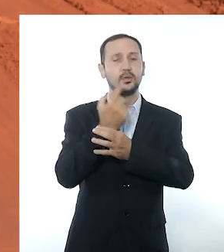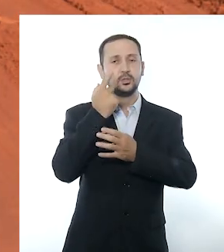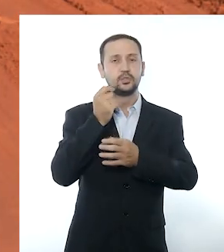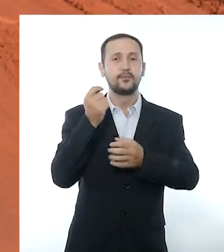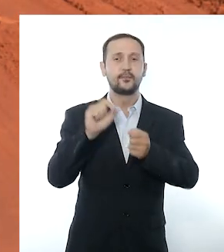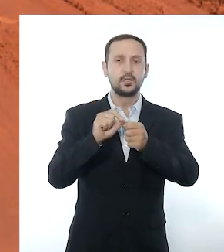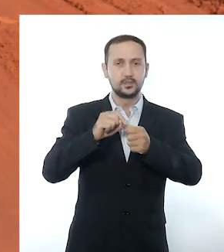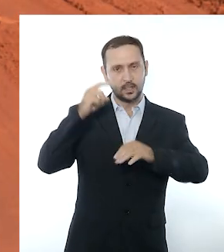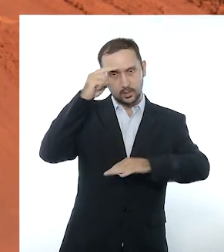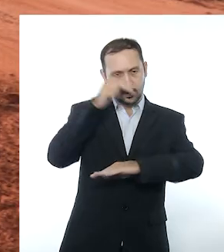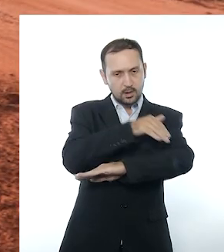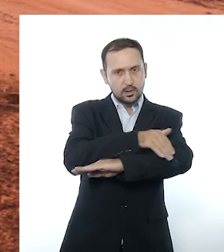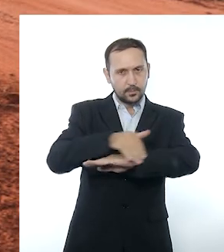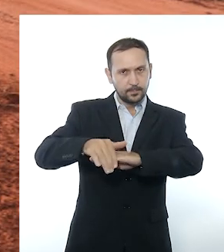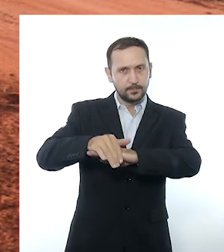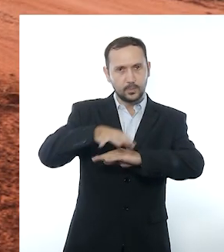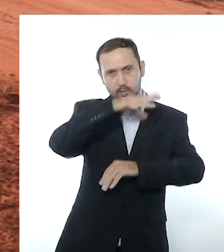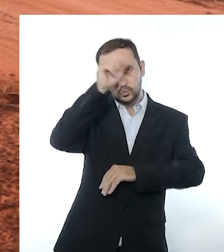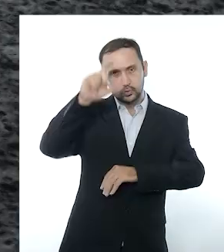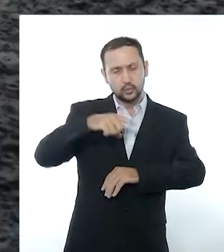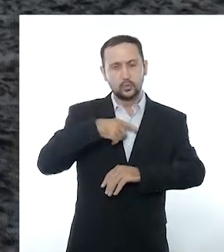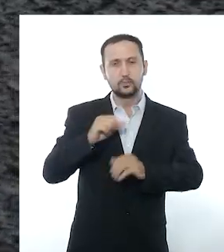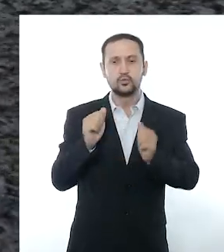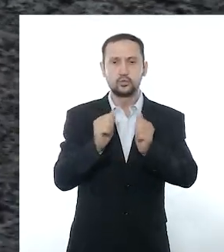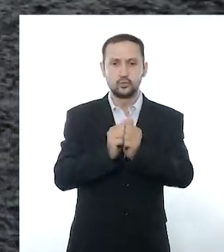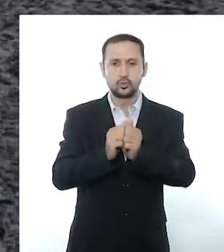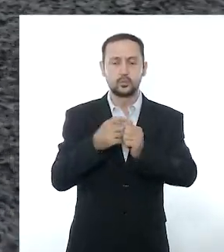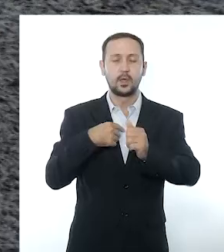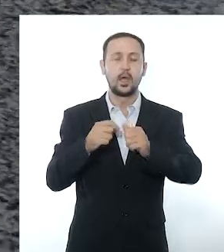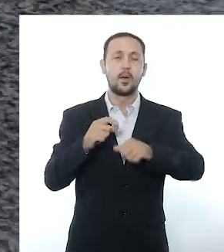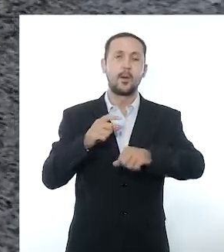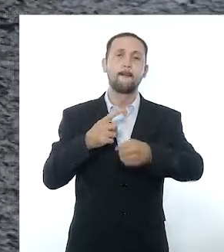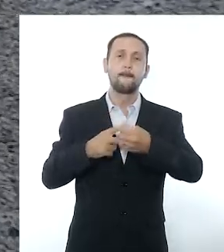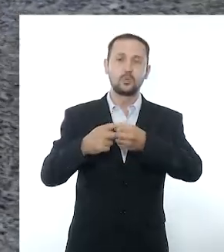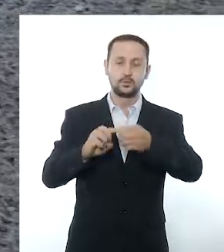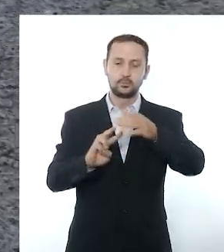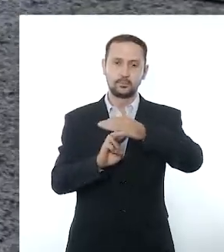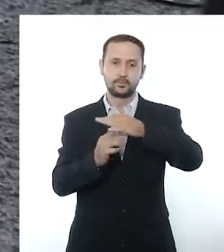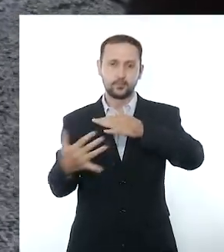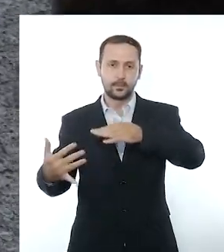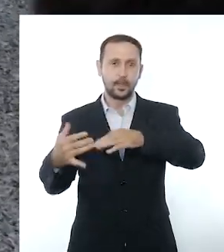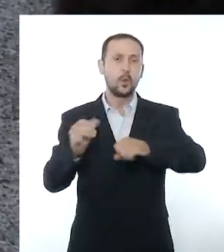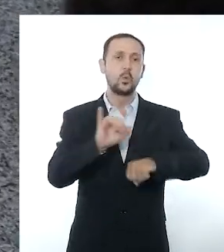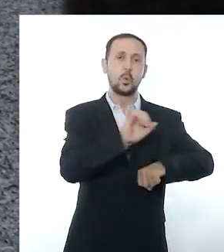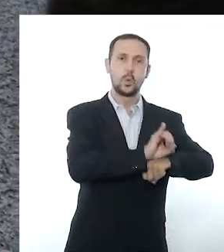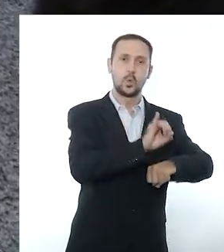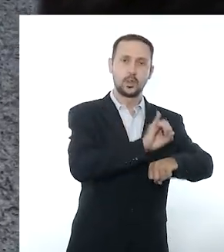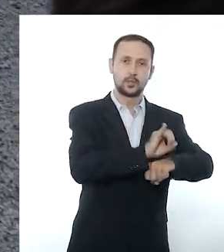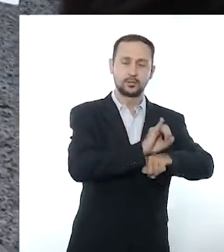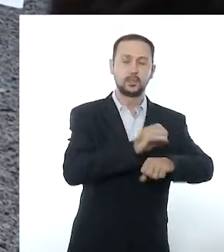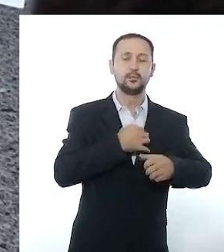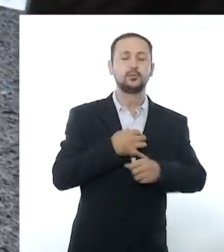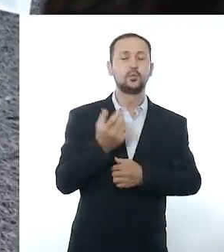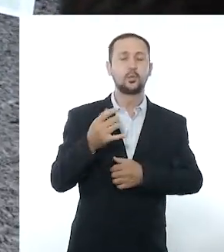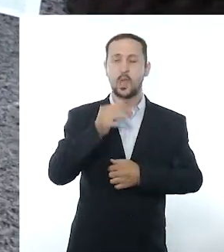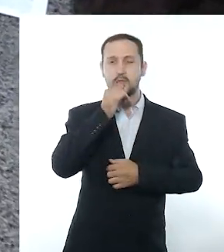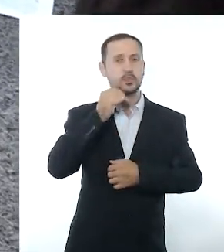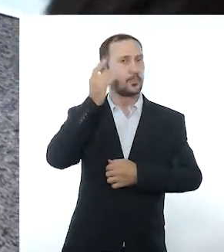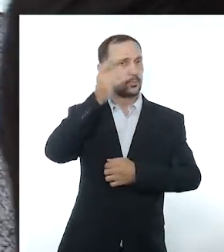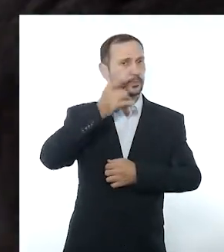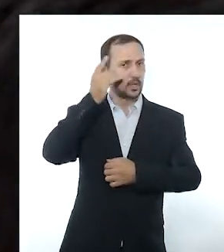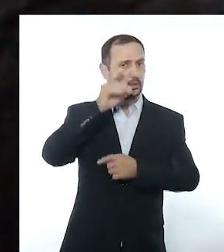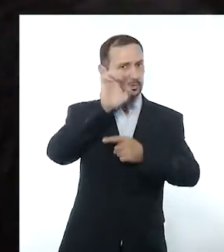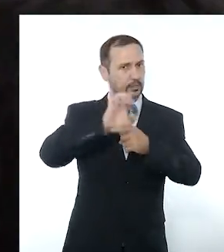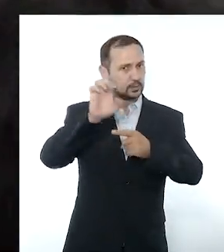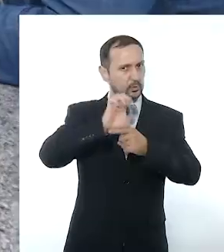o asfaltamento de rodovia estadual que liga Silvíria à Inocência, deputados estaduais e